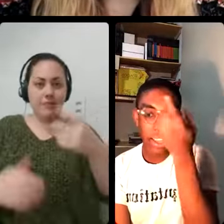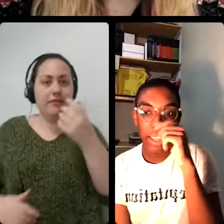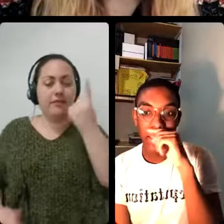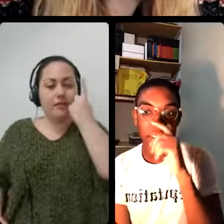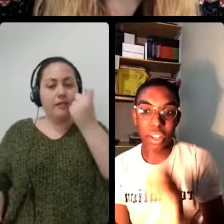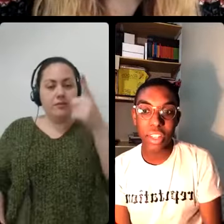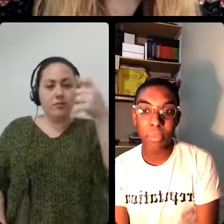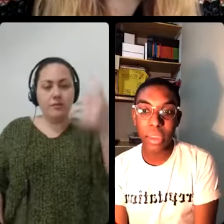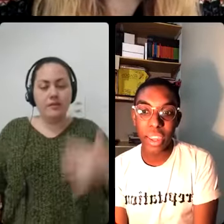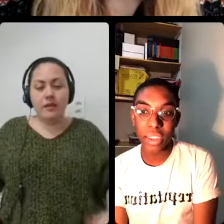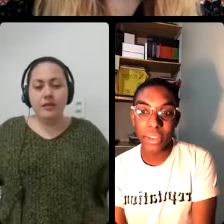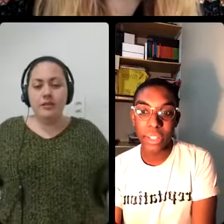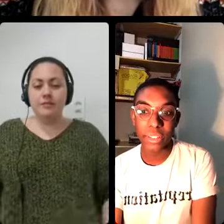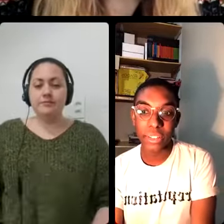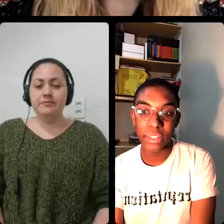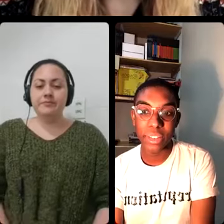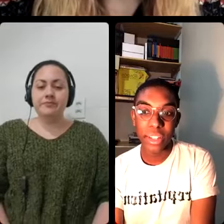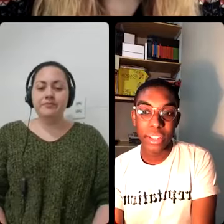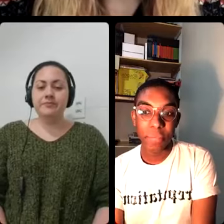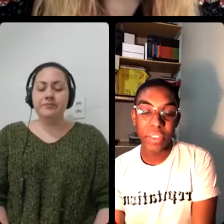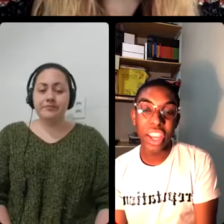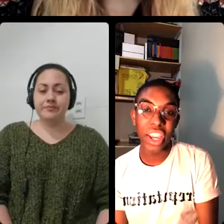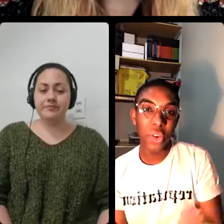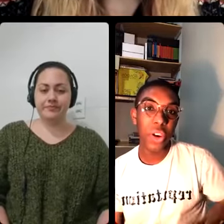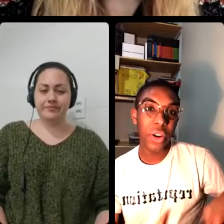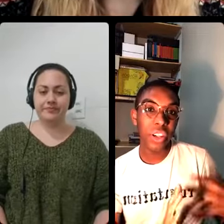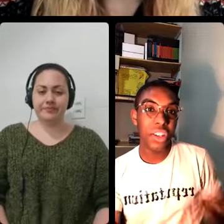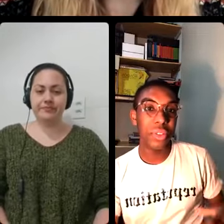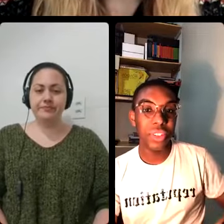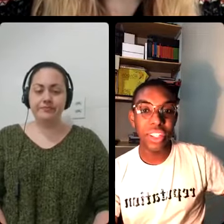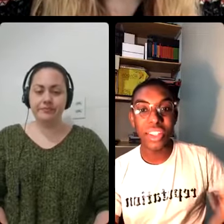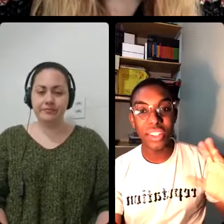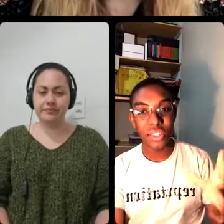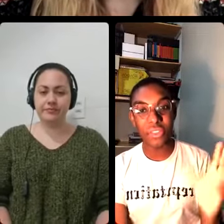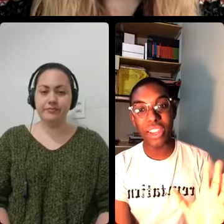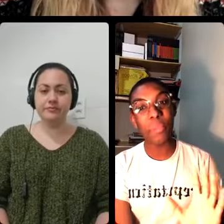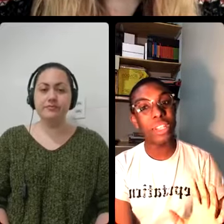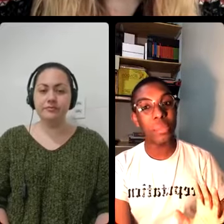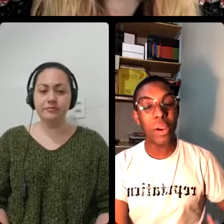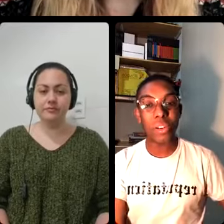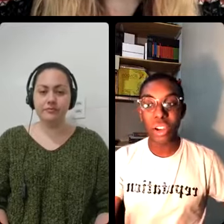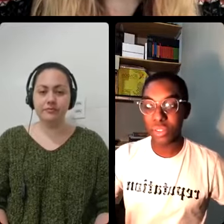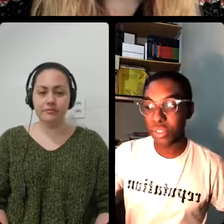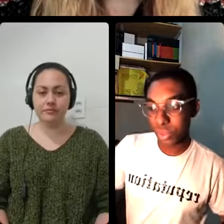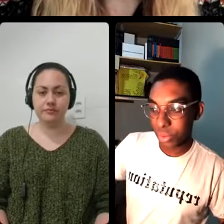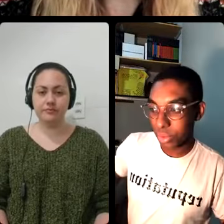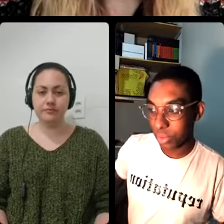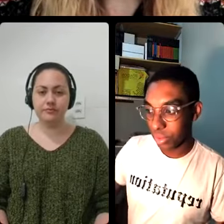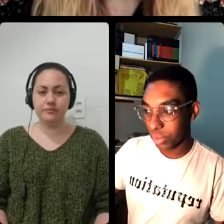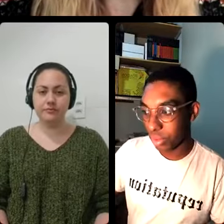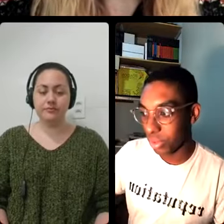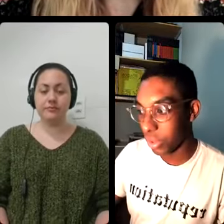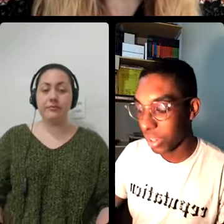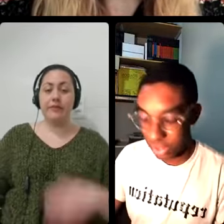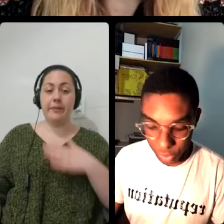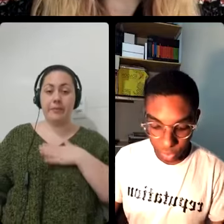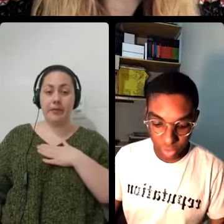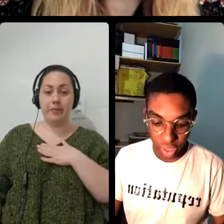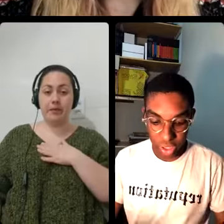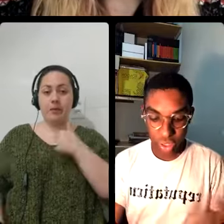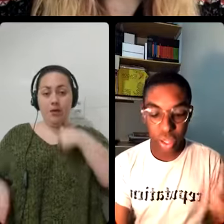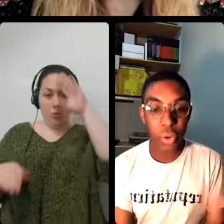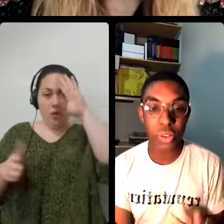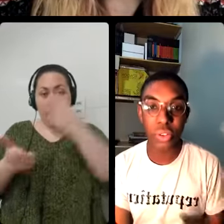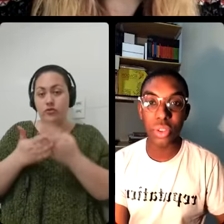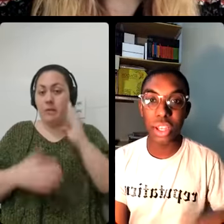Exatamente. E a gente também... E aí eu acredito que isso foi a principal causa do racismo